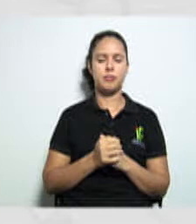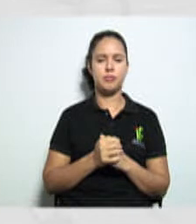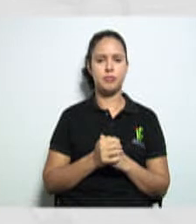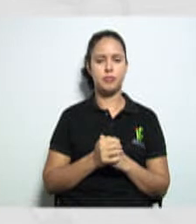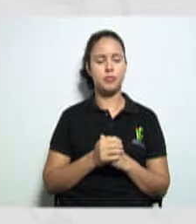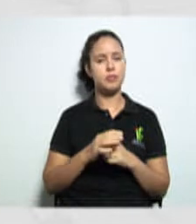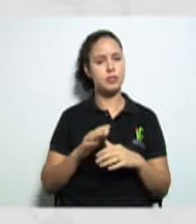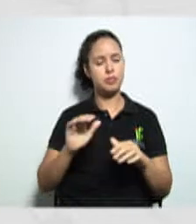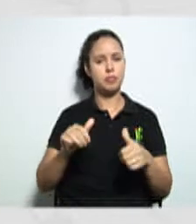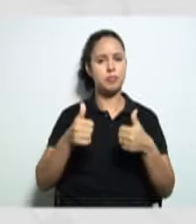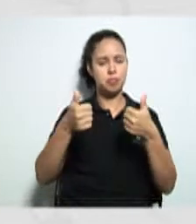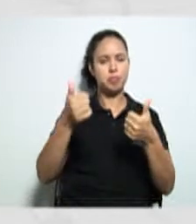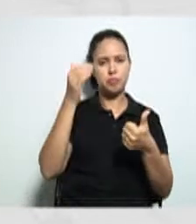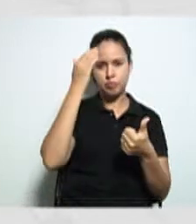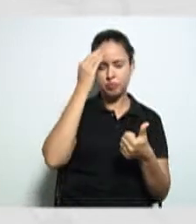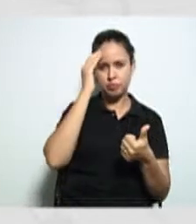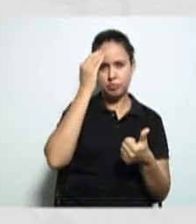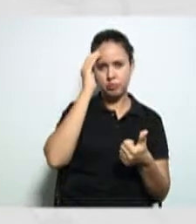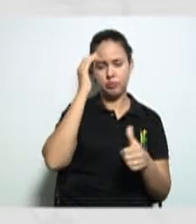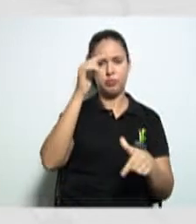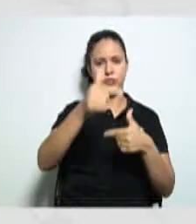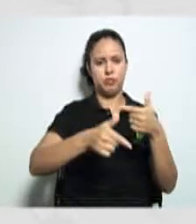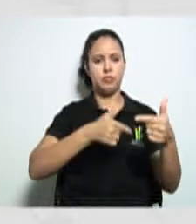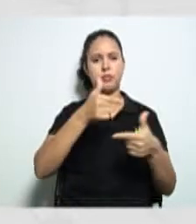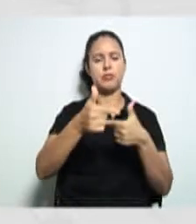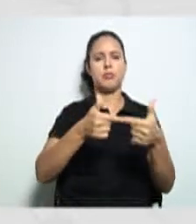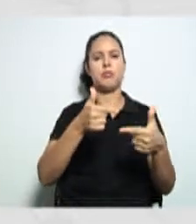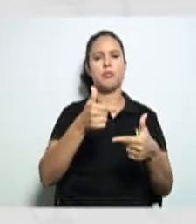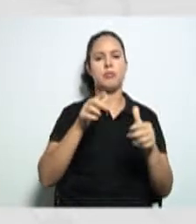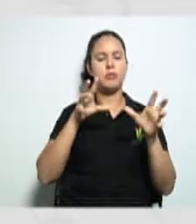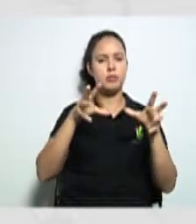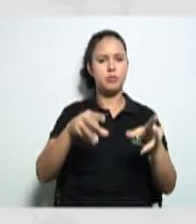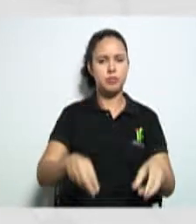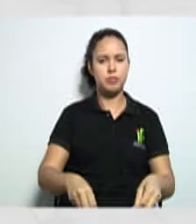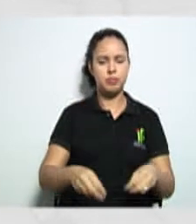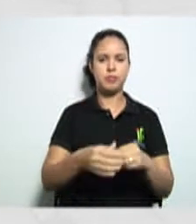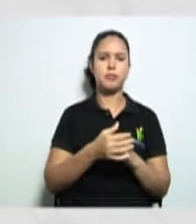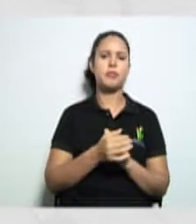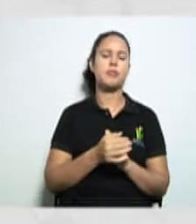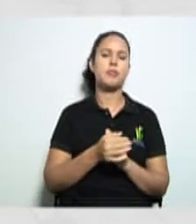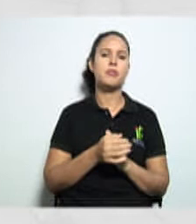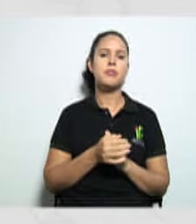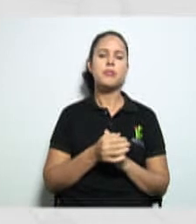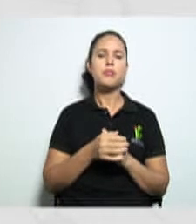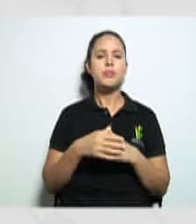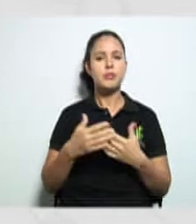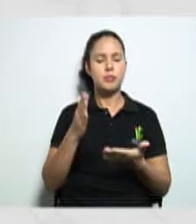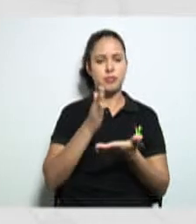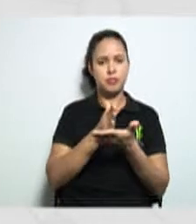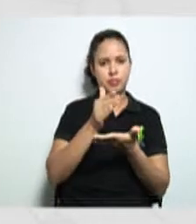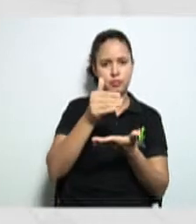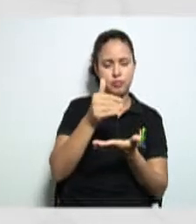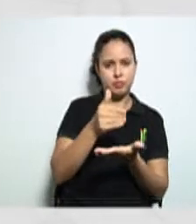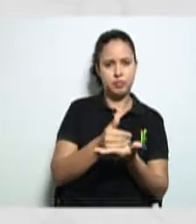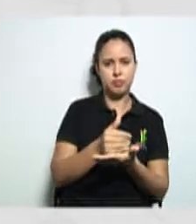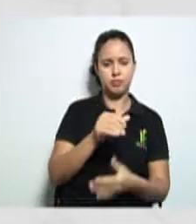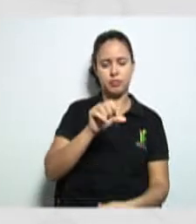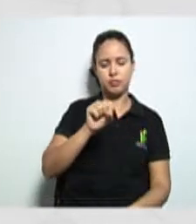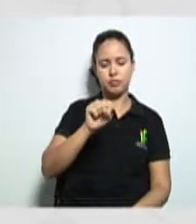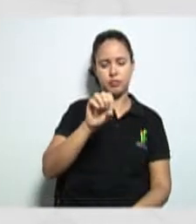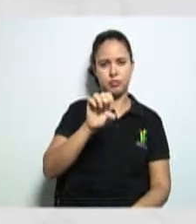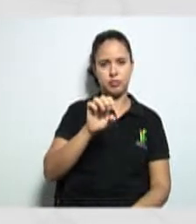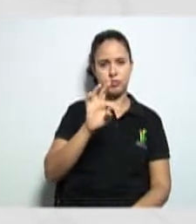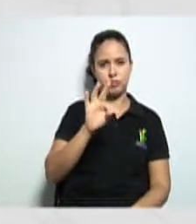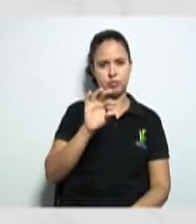proporciona uma melhor compreensão dos serviços em geral. Essa divisão em setores, ela reflete as responsabilidades, como eu